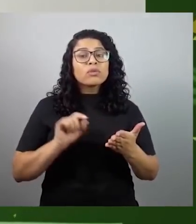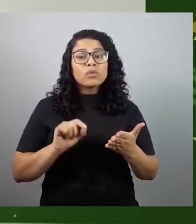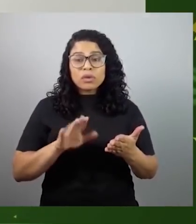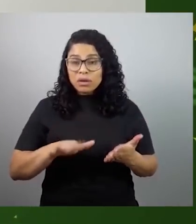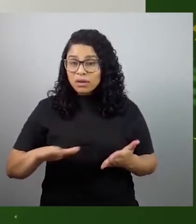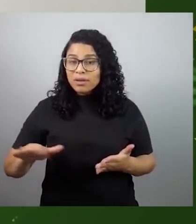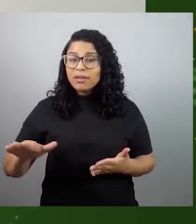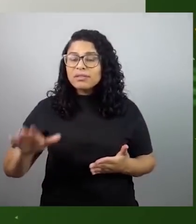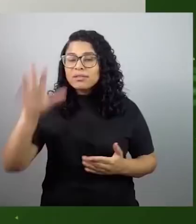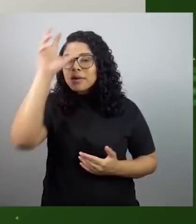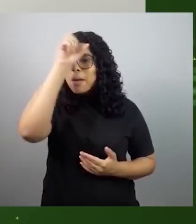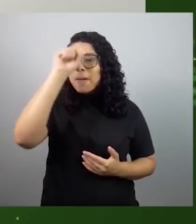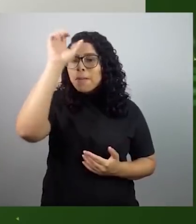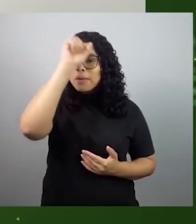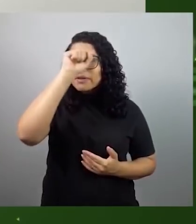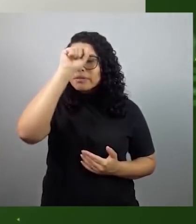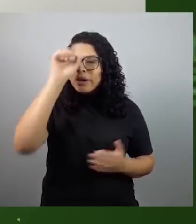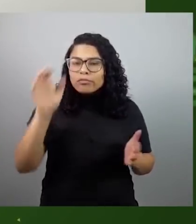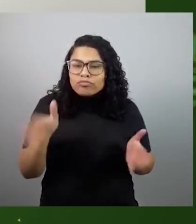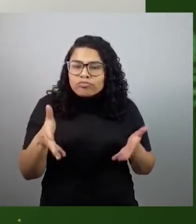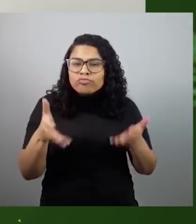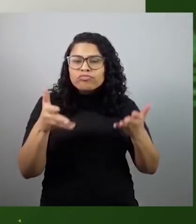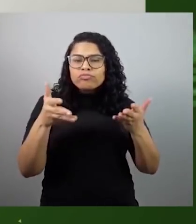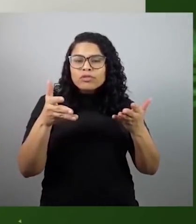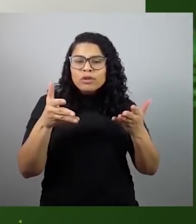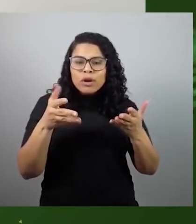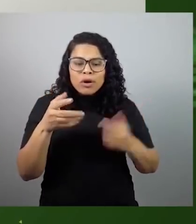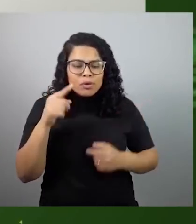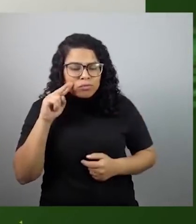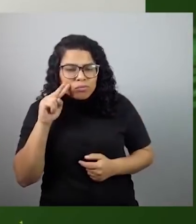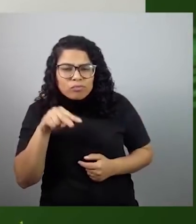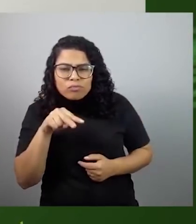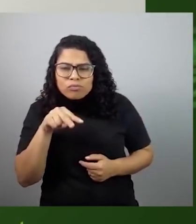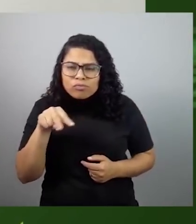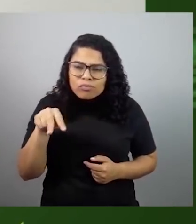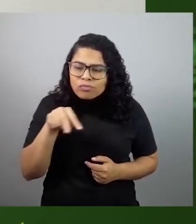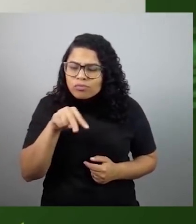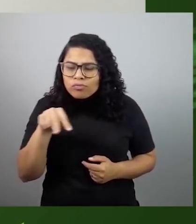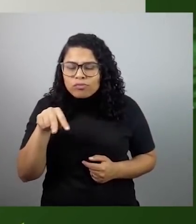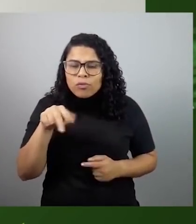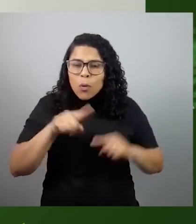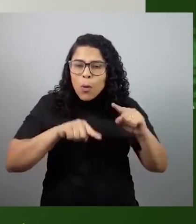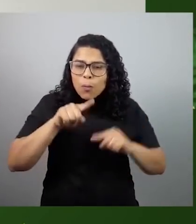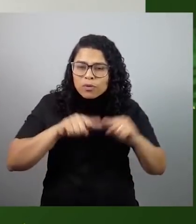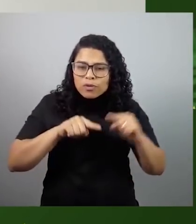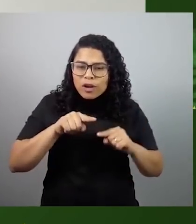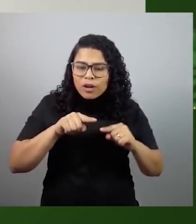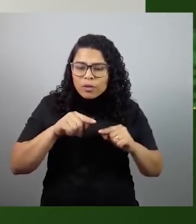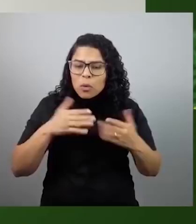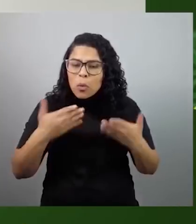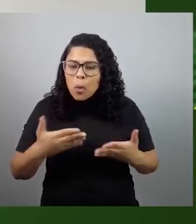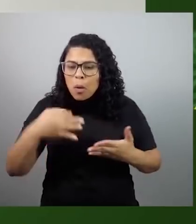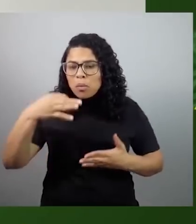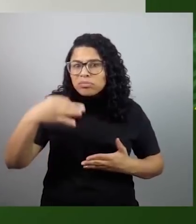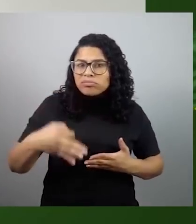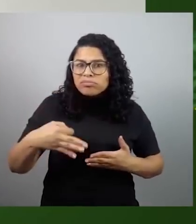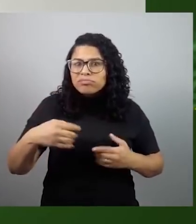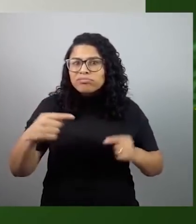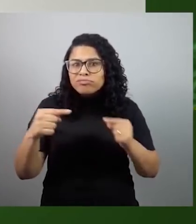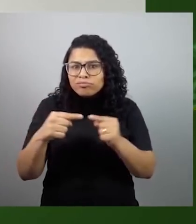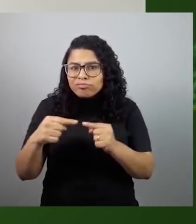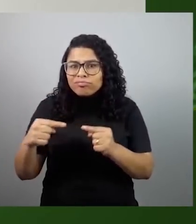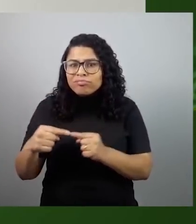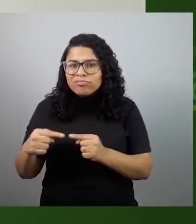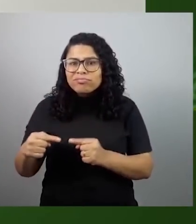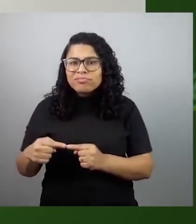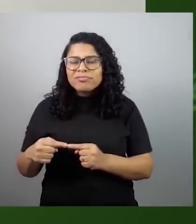que a criança ela aprenda por meio da exploração do objeto, né? Que ela vai descobrindo ali, realizando,